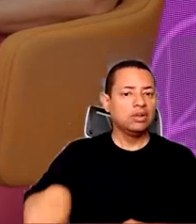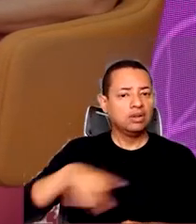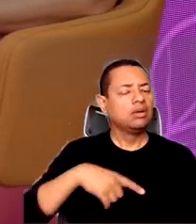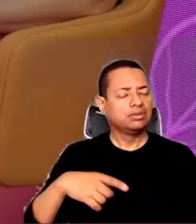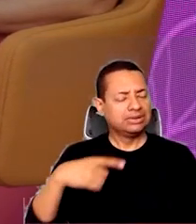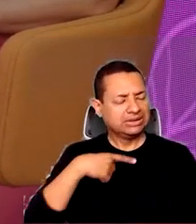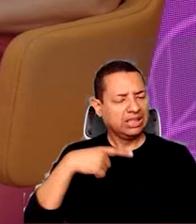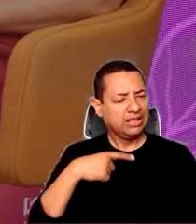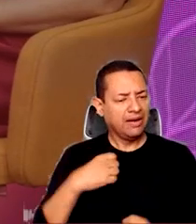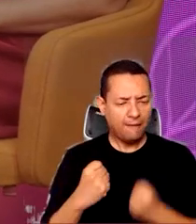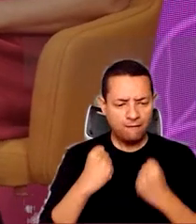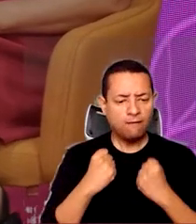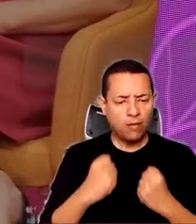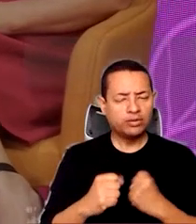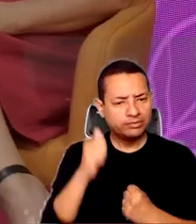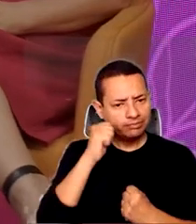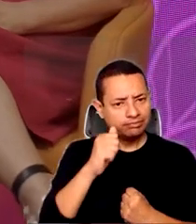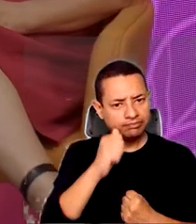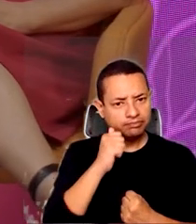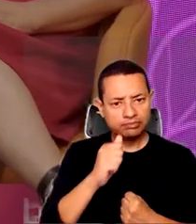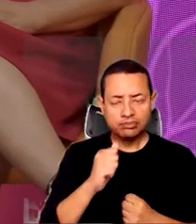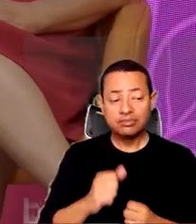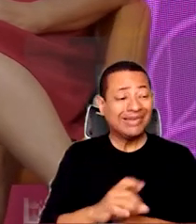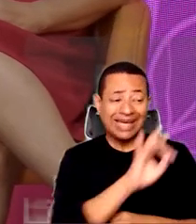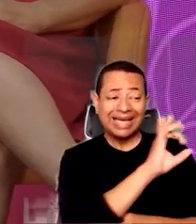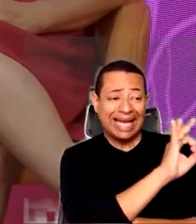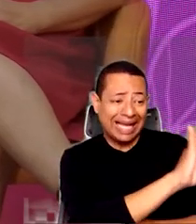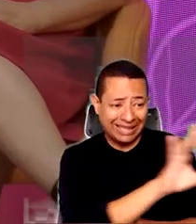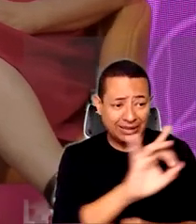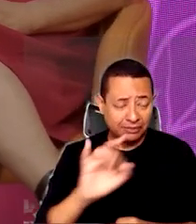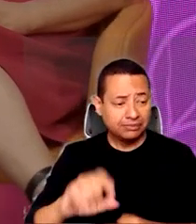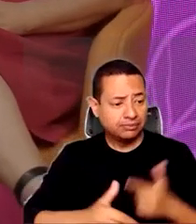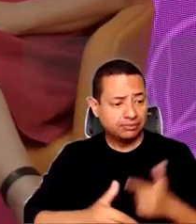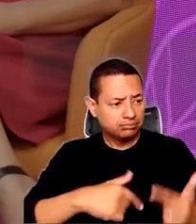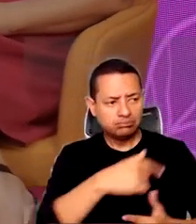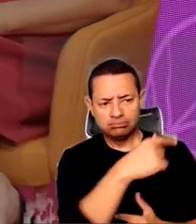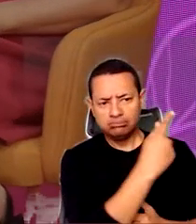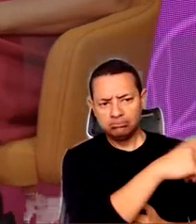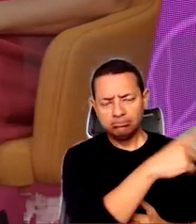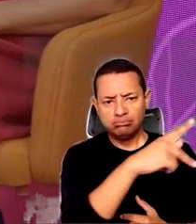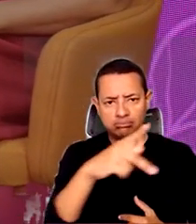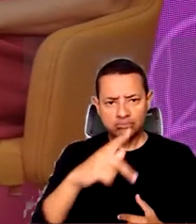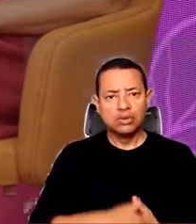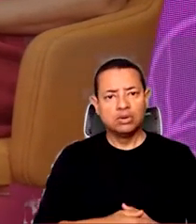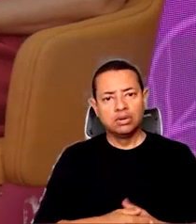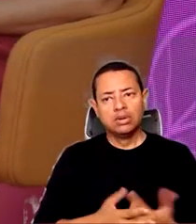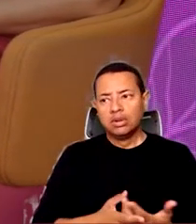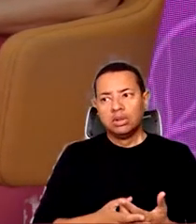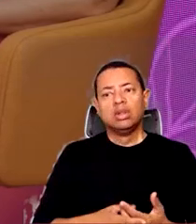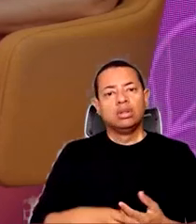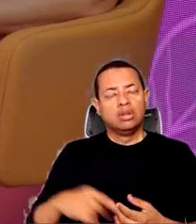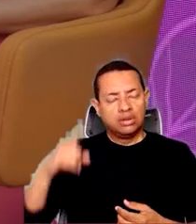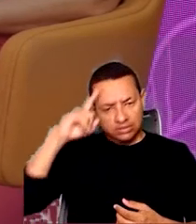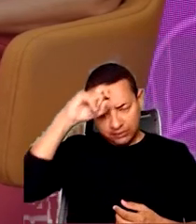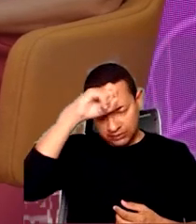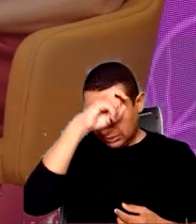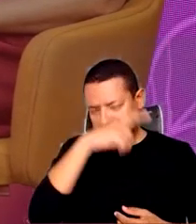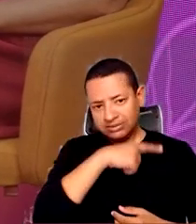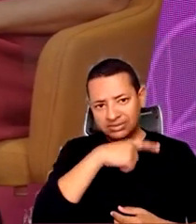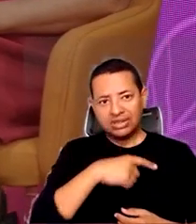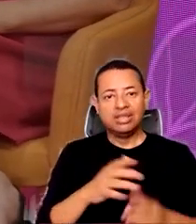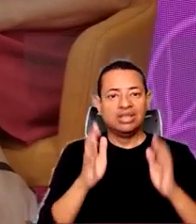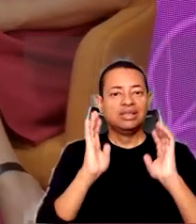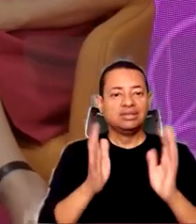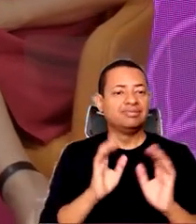nós essa força feminina né edoras cada uma aqui no seu segmento os desafios são já estão